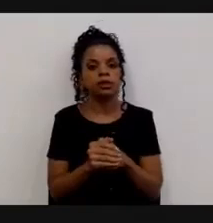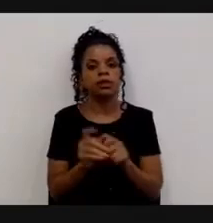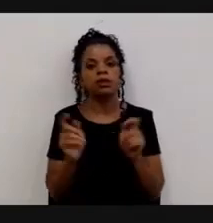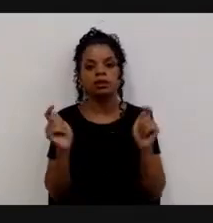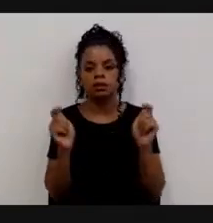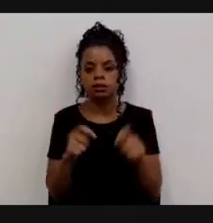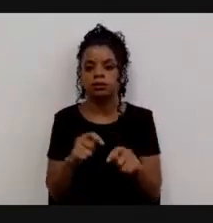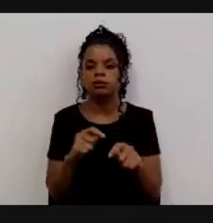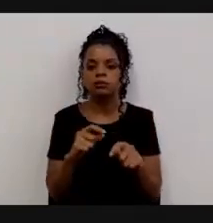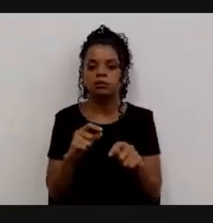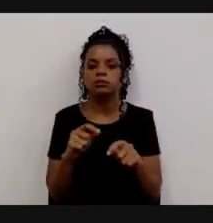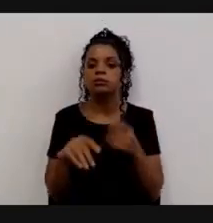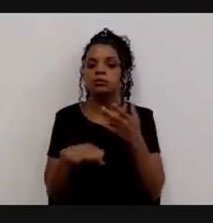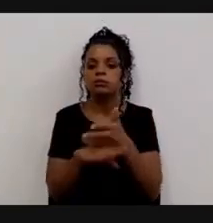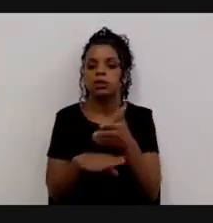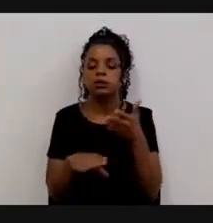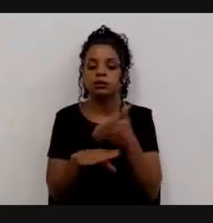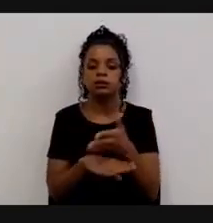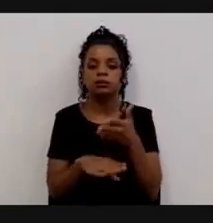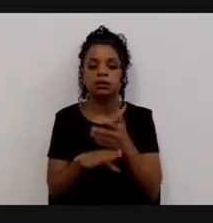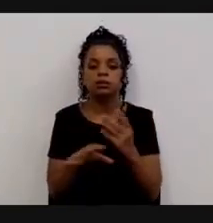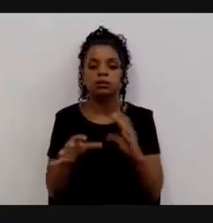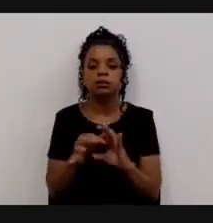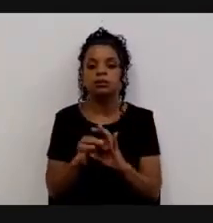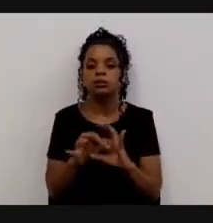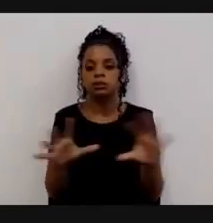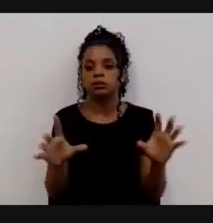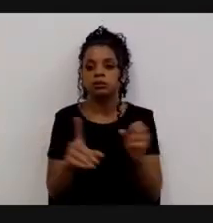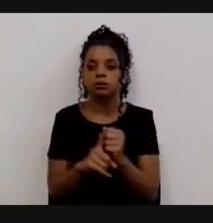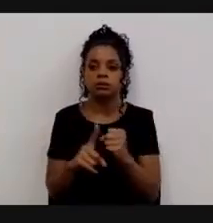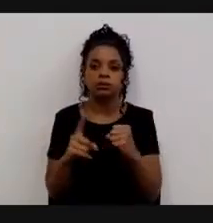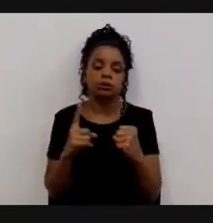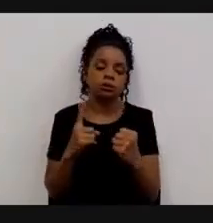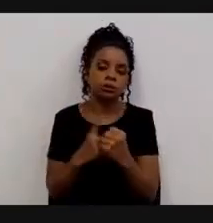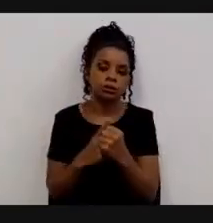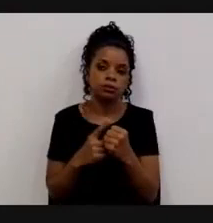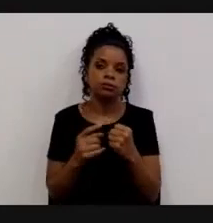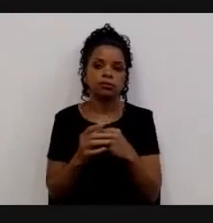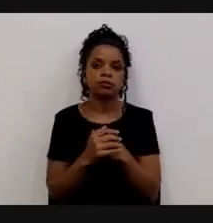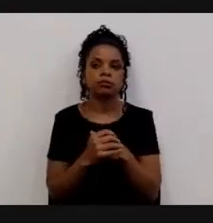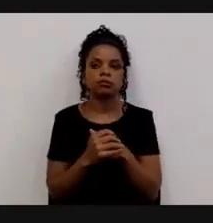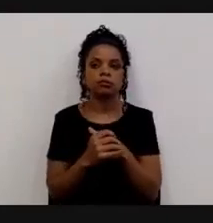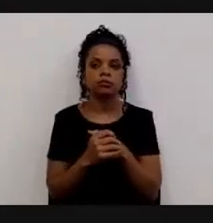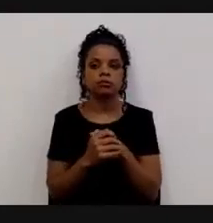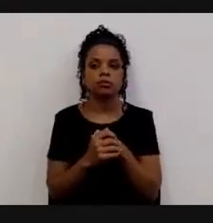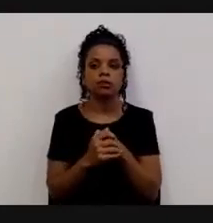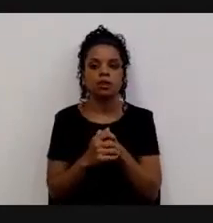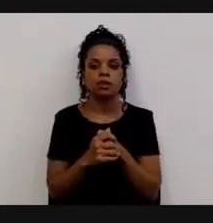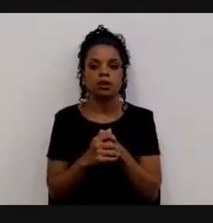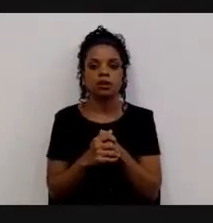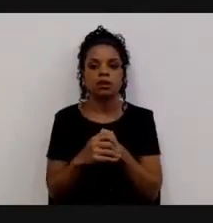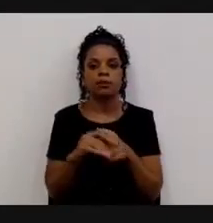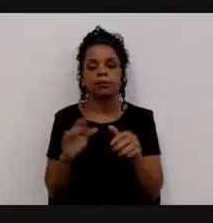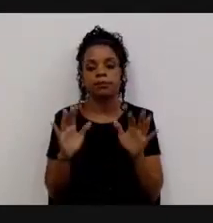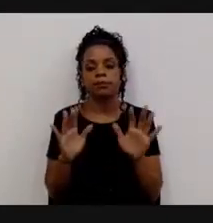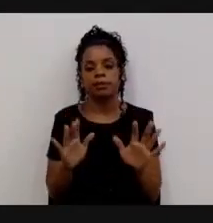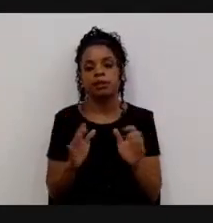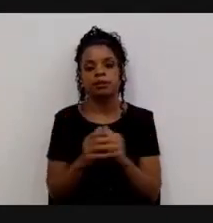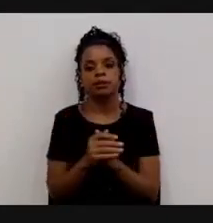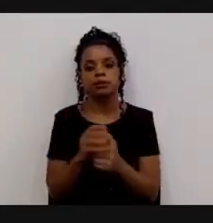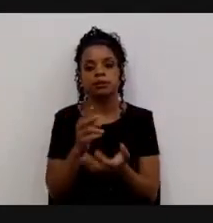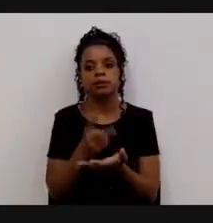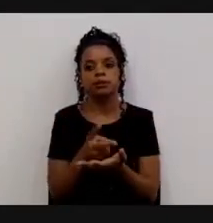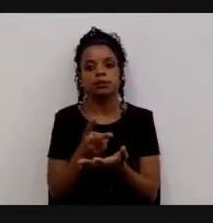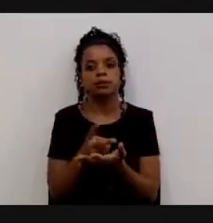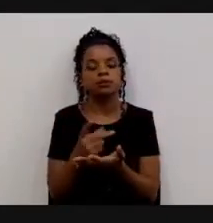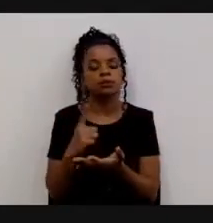ser mais plural, né? Que possa atingir a sociedade como um todo. Mas, de qualquer maneira, de qualquer forma, sempre